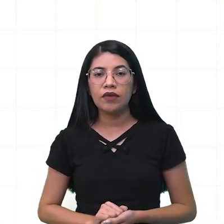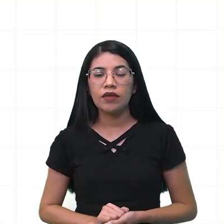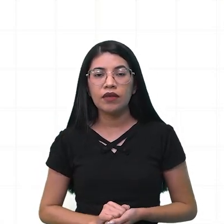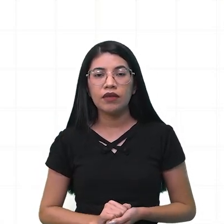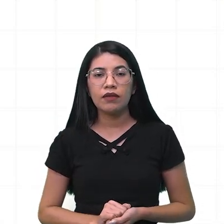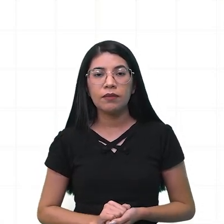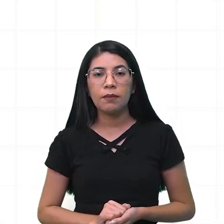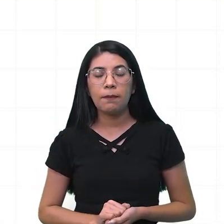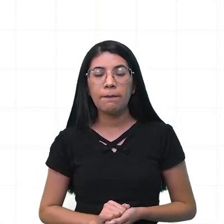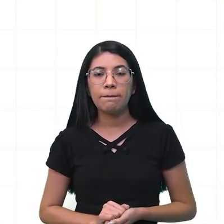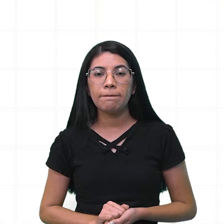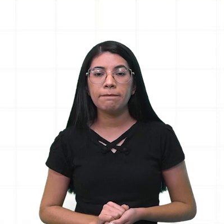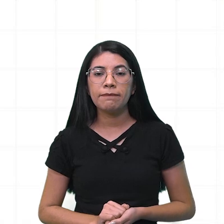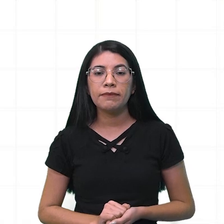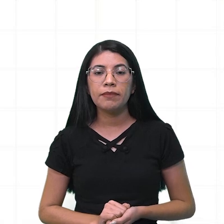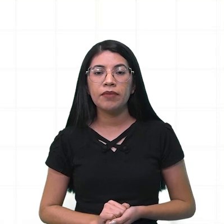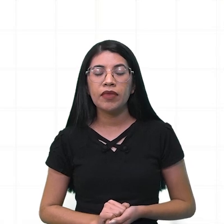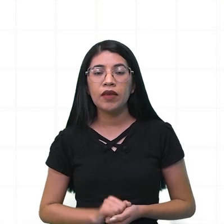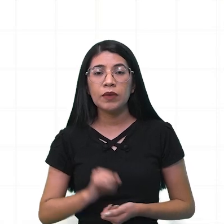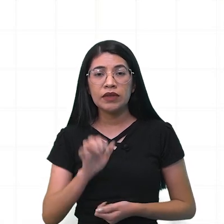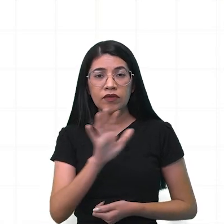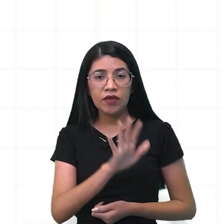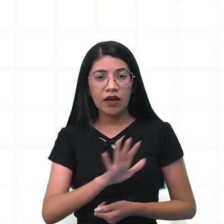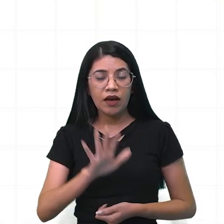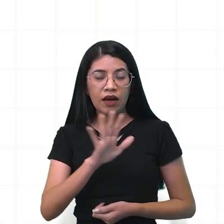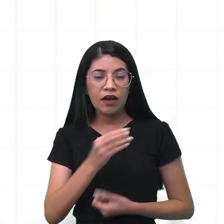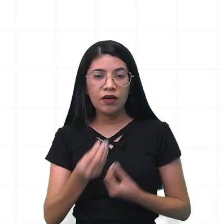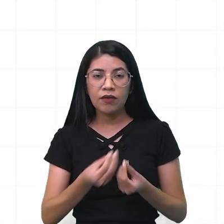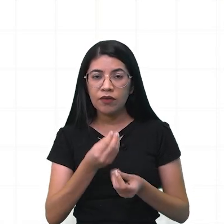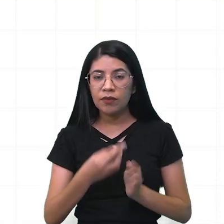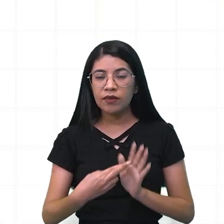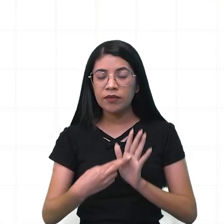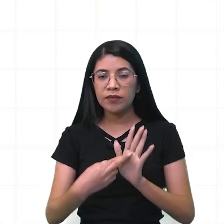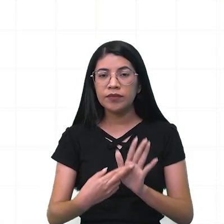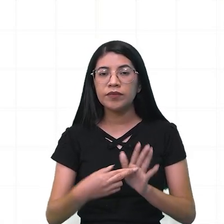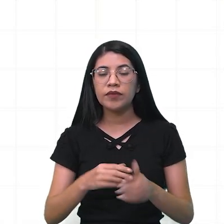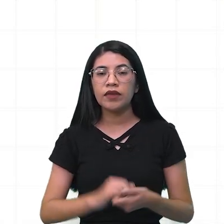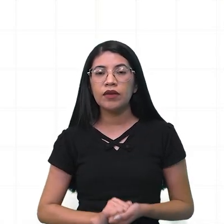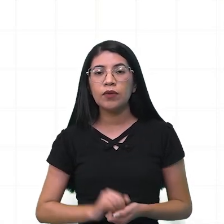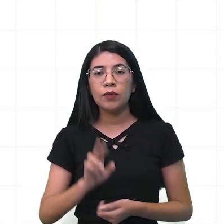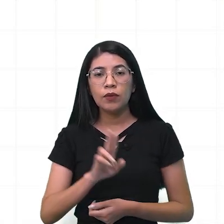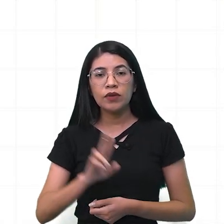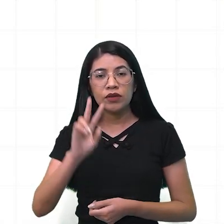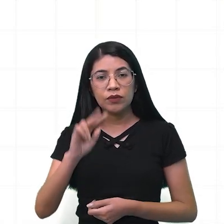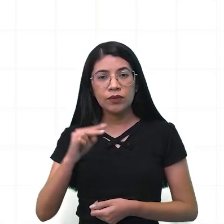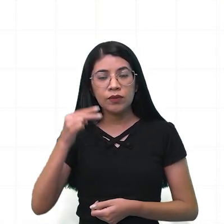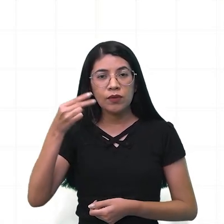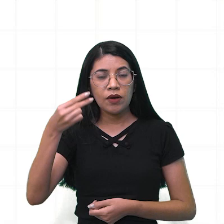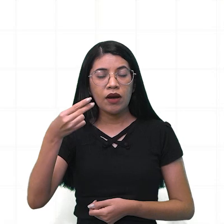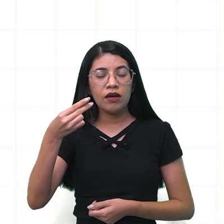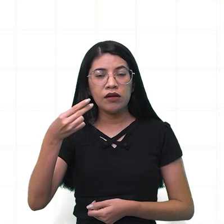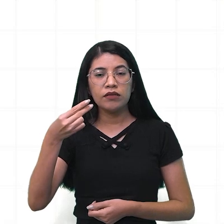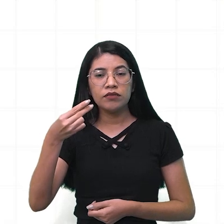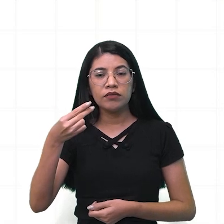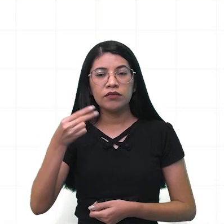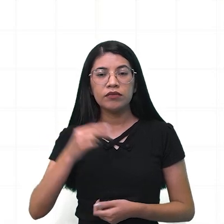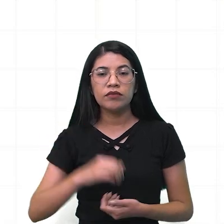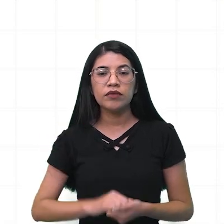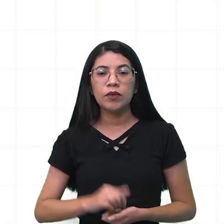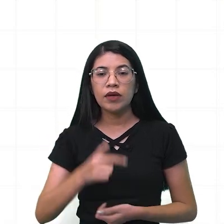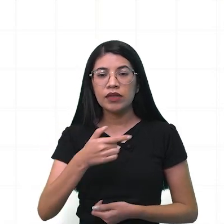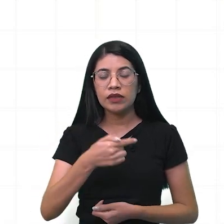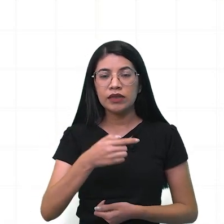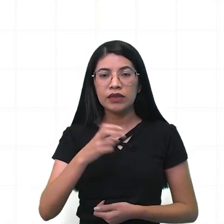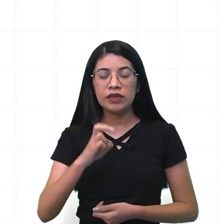Tá? No caso de área, a gente representa, né, com esse númerozinho 2 aqui em cima da unidade,